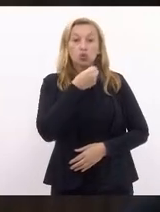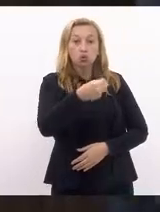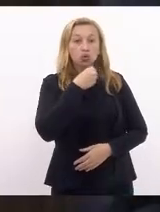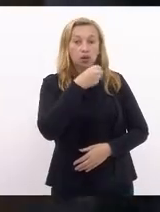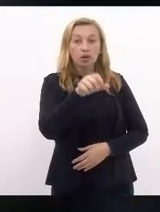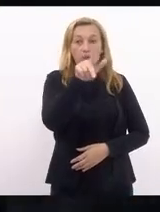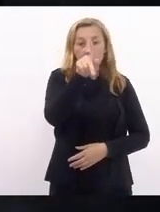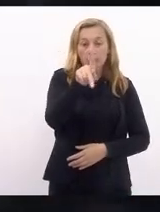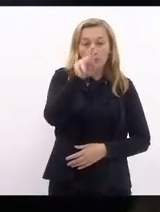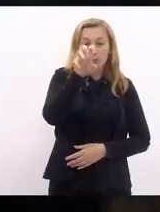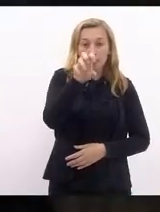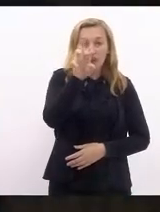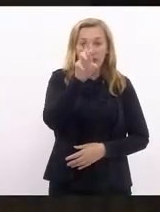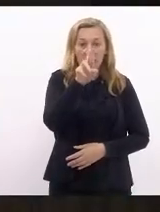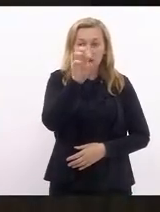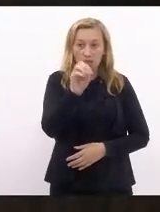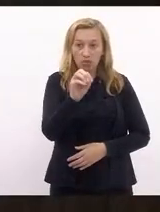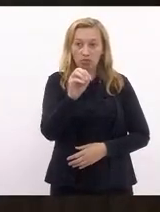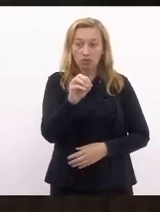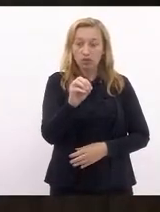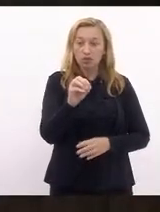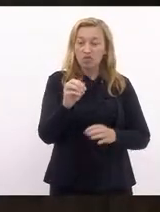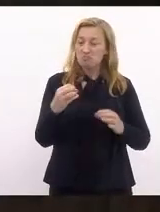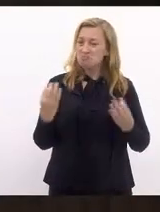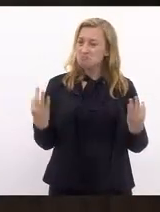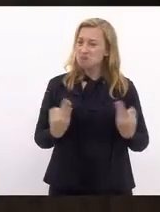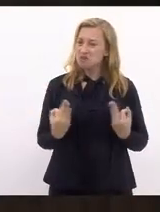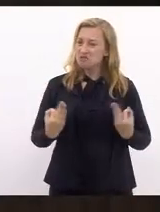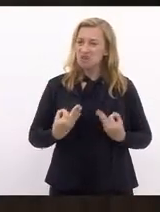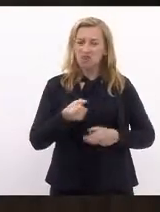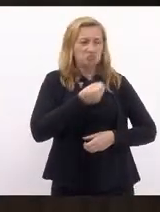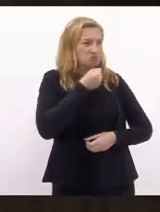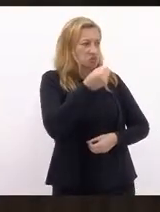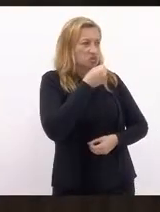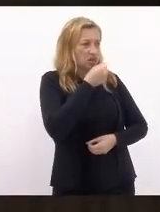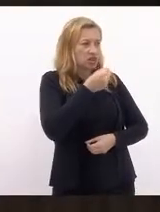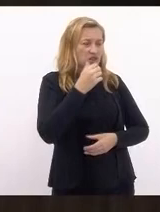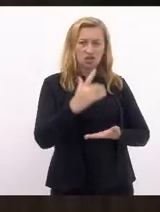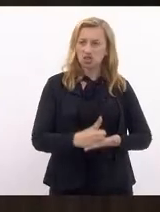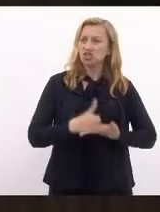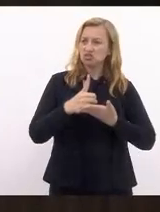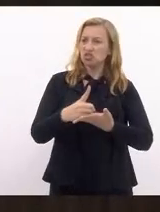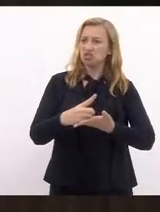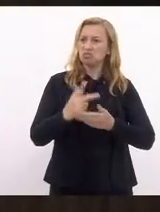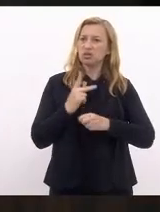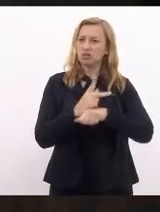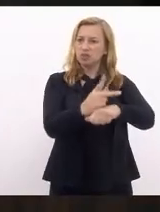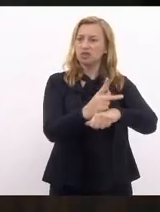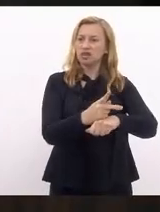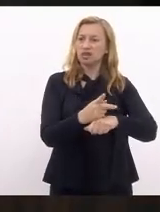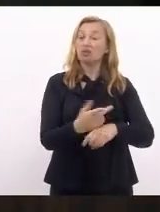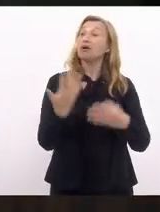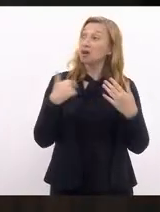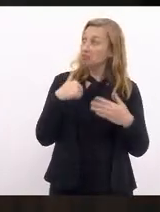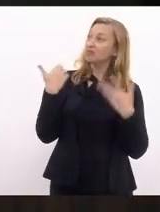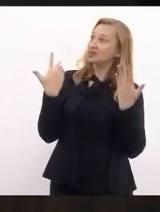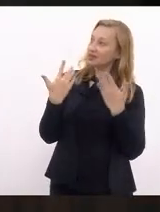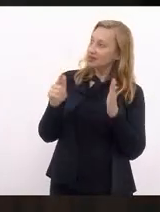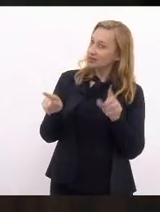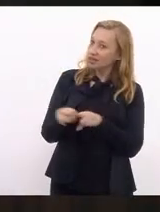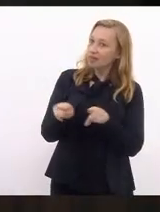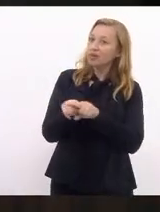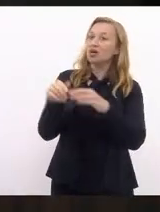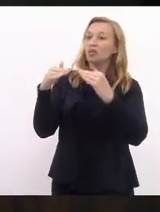jornalista Pedro Figueiredo é um excelente jornalista é digno Edelson menagem parabéns eu também